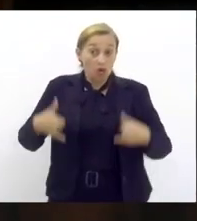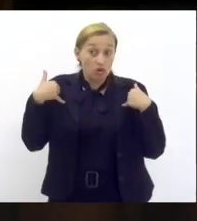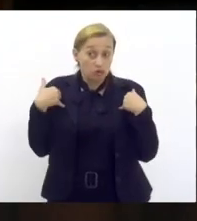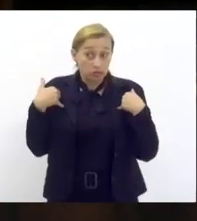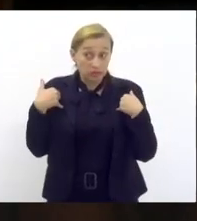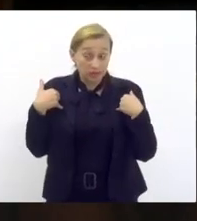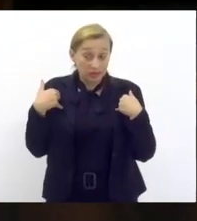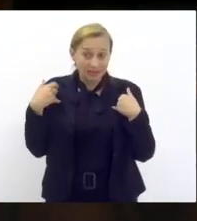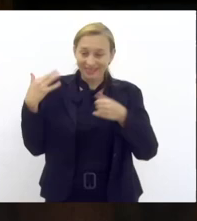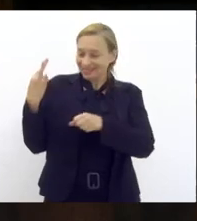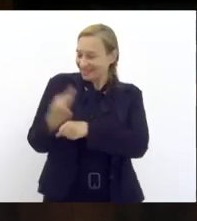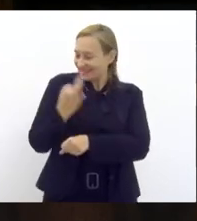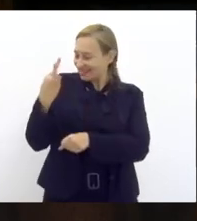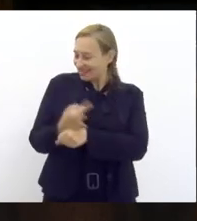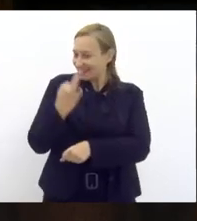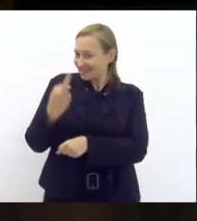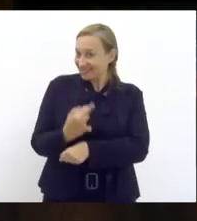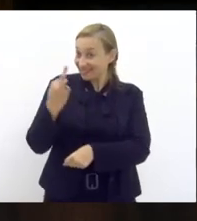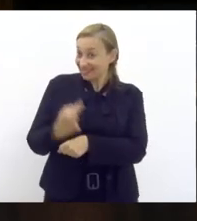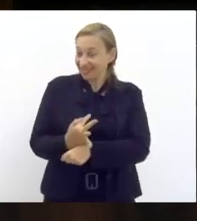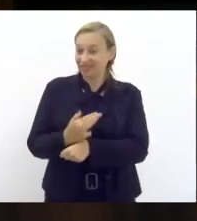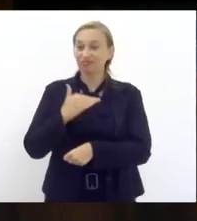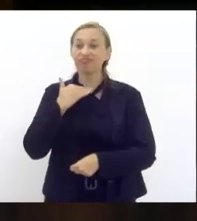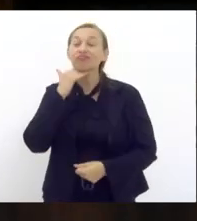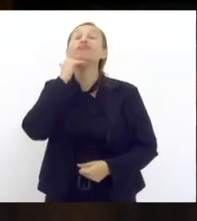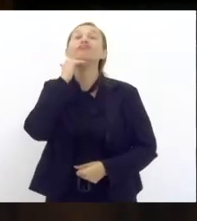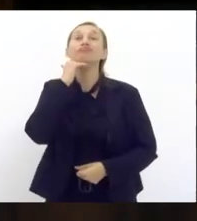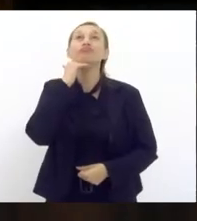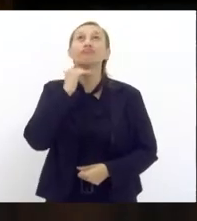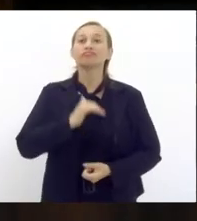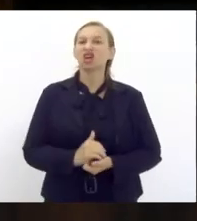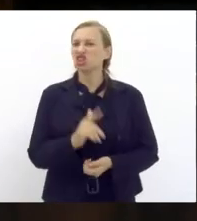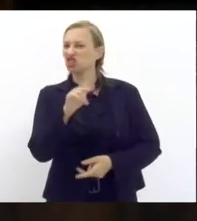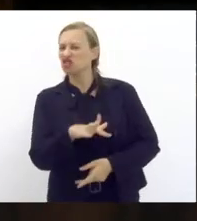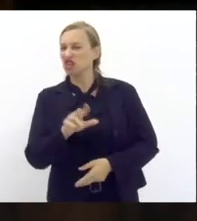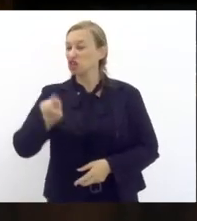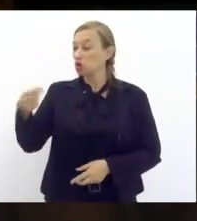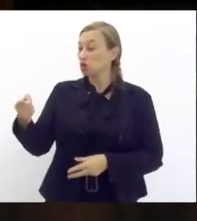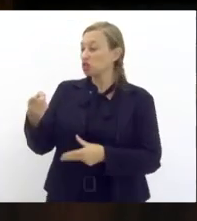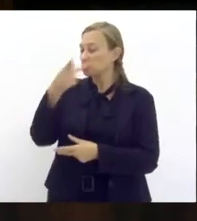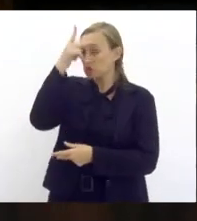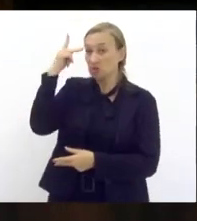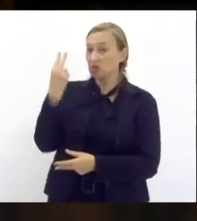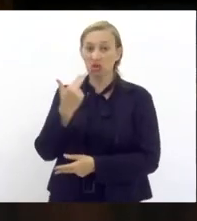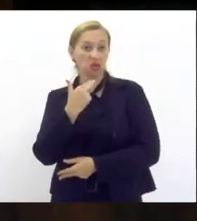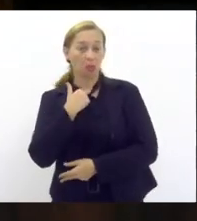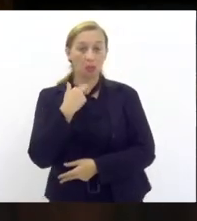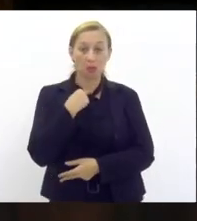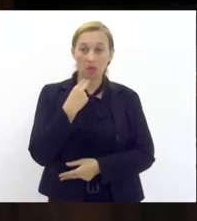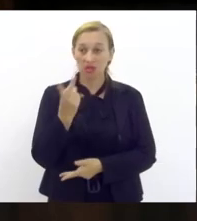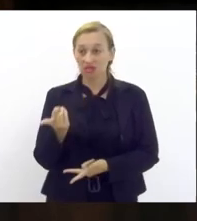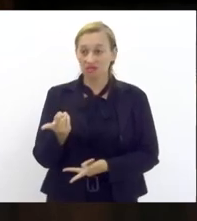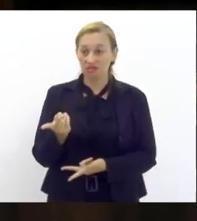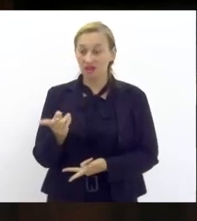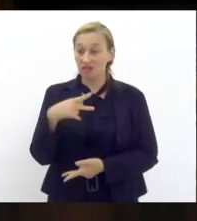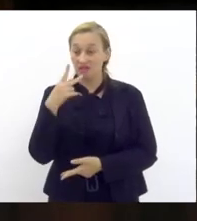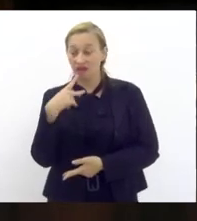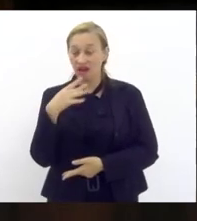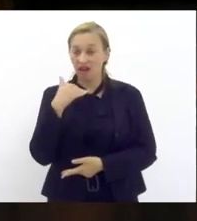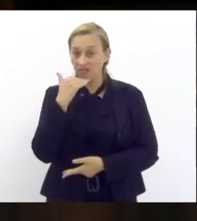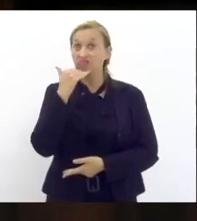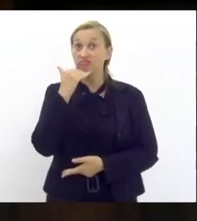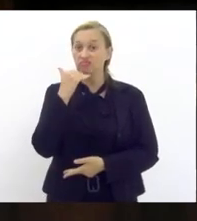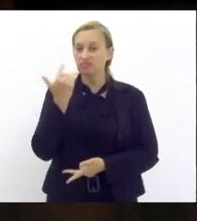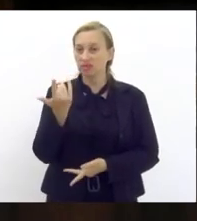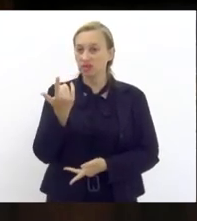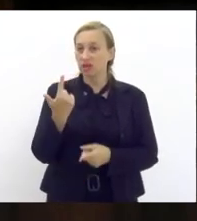muita resistência e muita cabeça erguida, diferente de muitas pessoas que não podem sequer levantar a cabeça porque